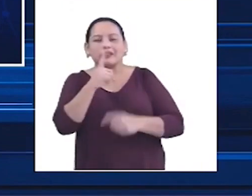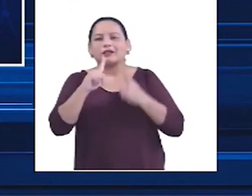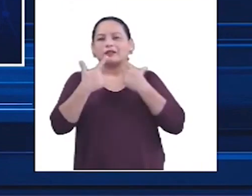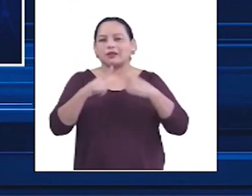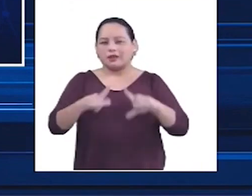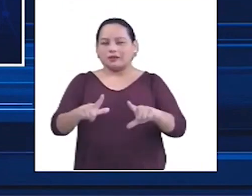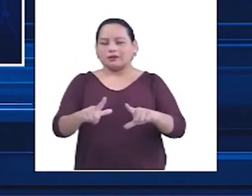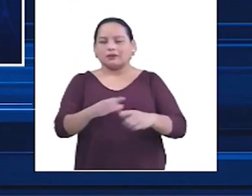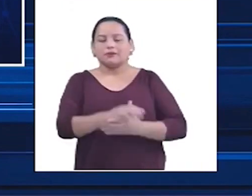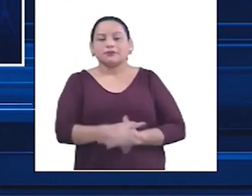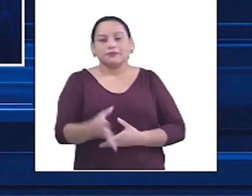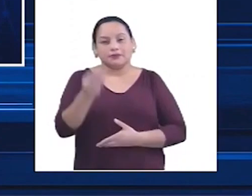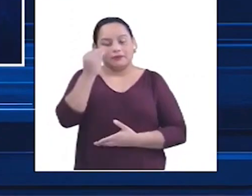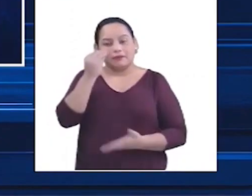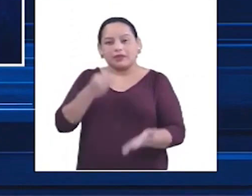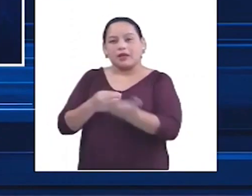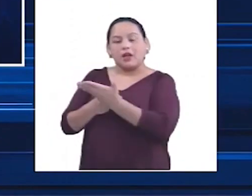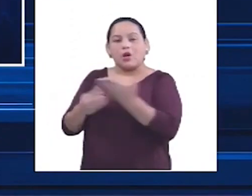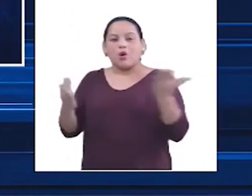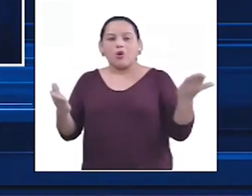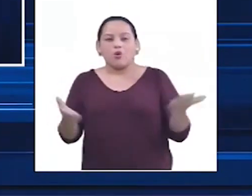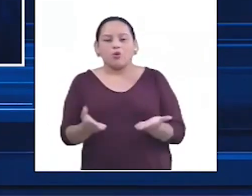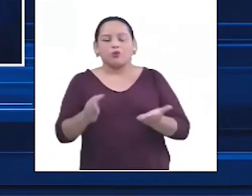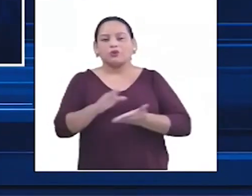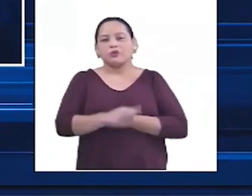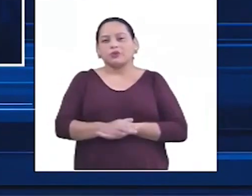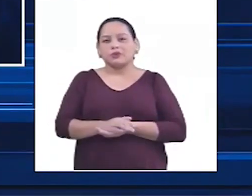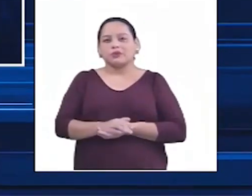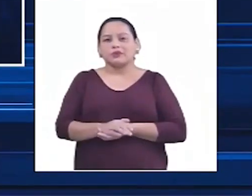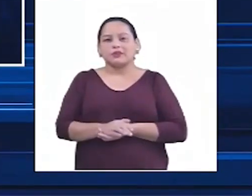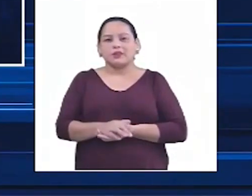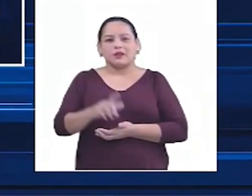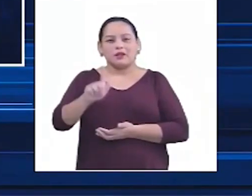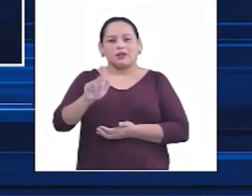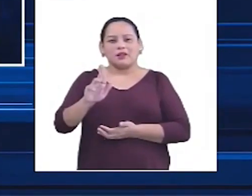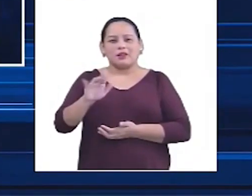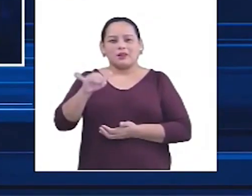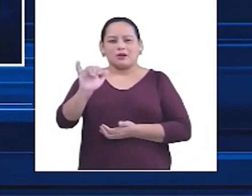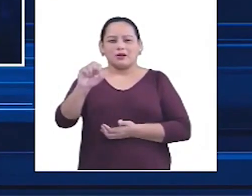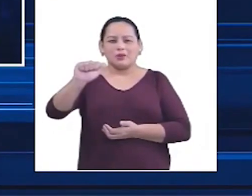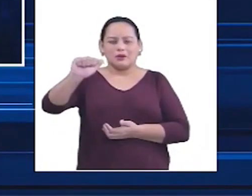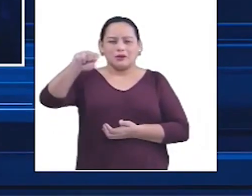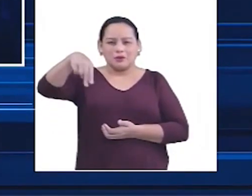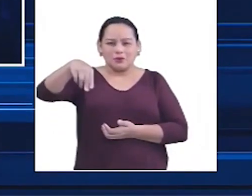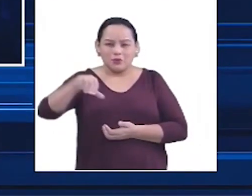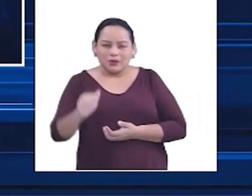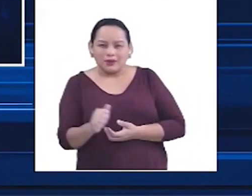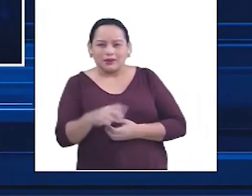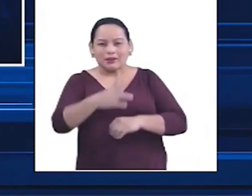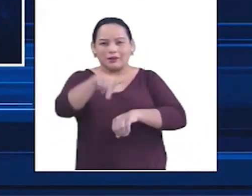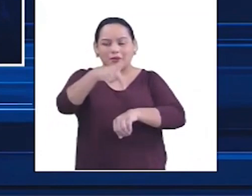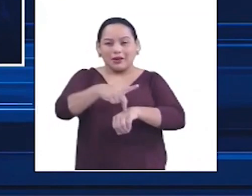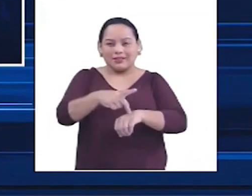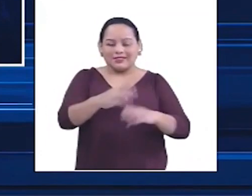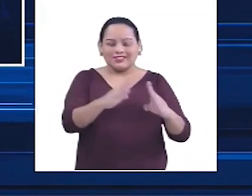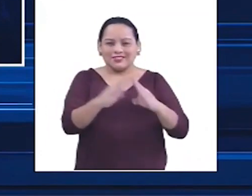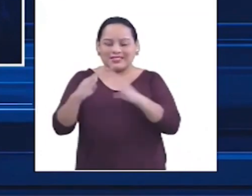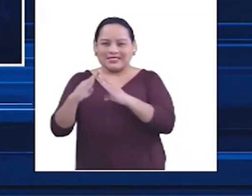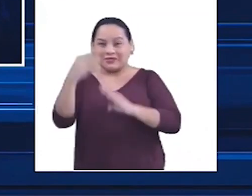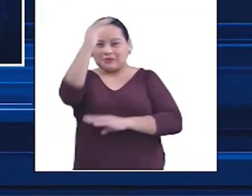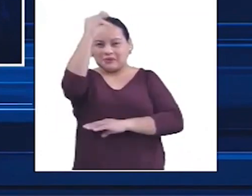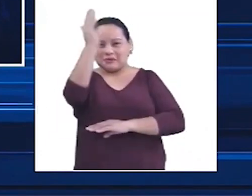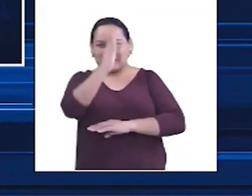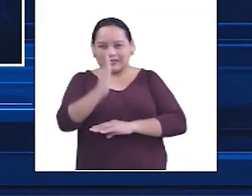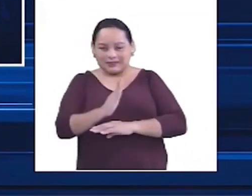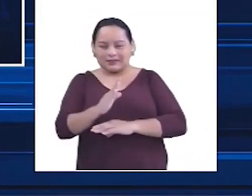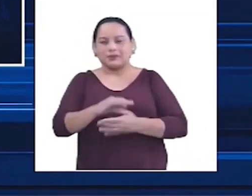como língua oficial. Olha só, o país de hoje é a Guyana, tá? Guyana é um país aqui vizinho nosso, tá?